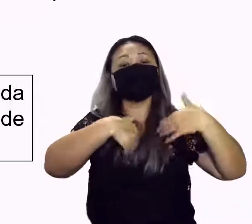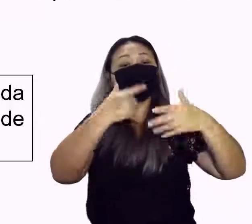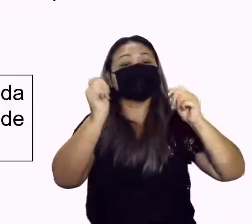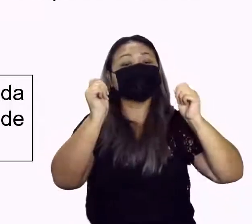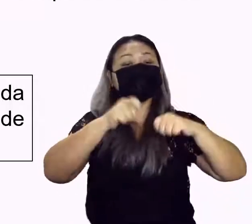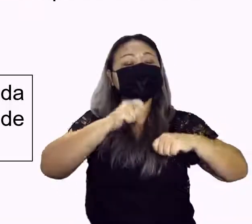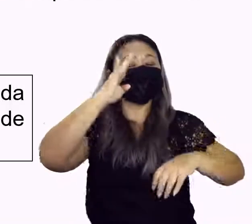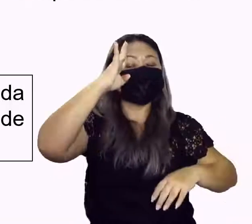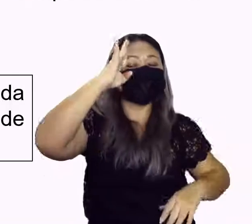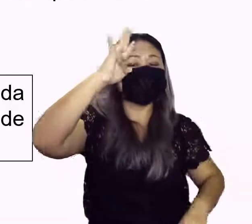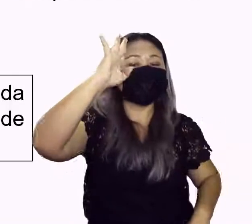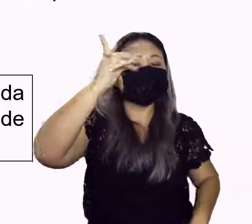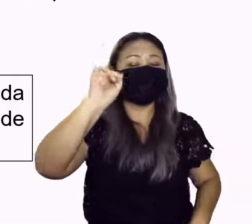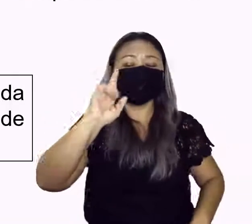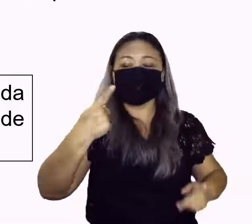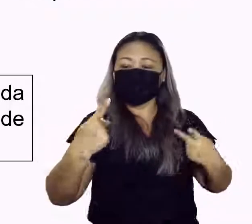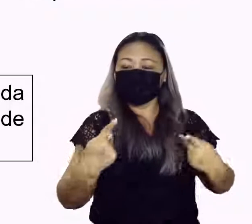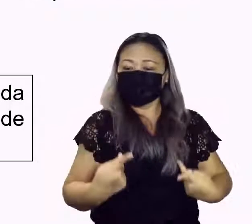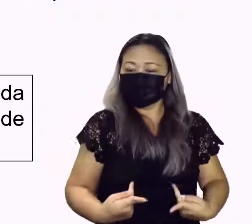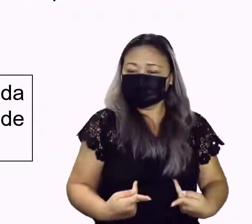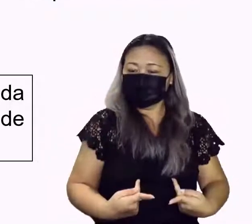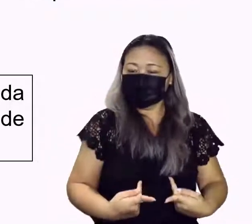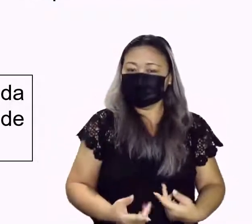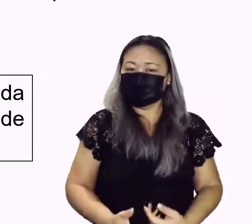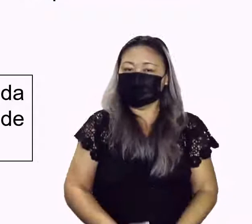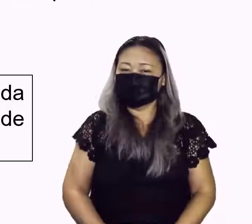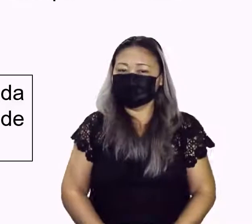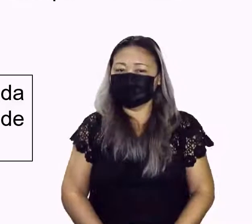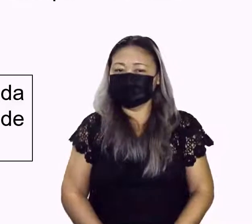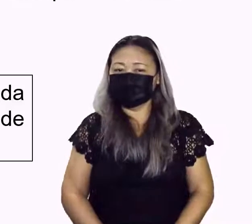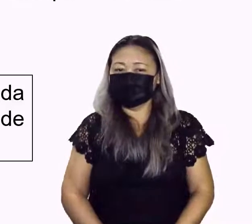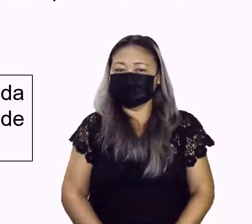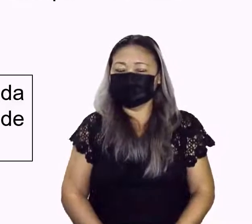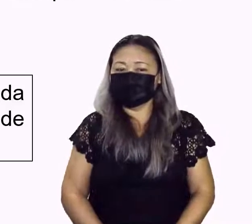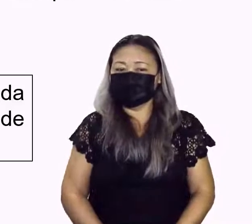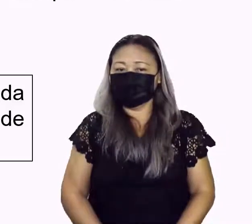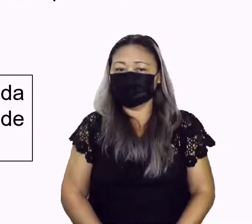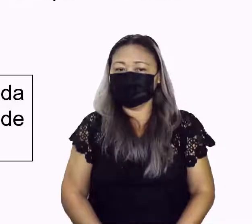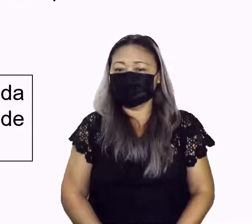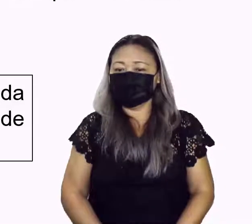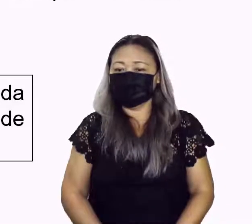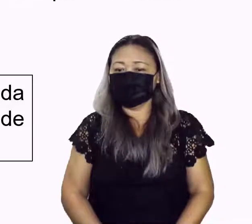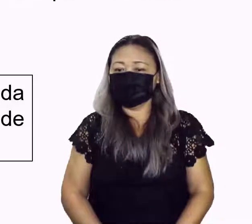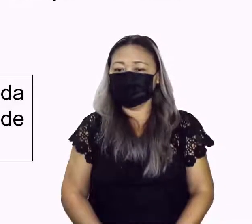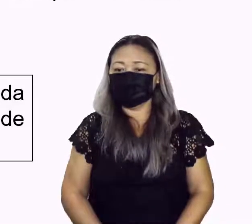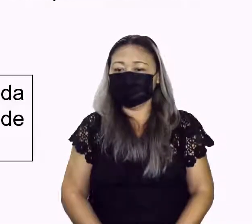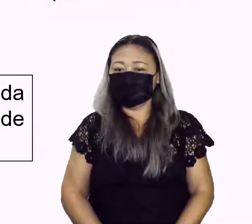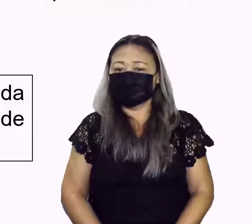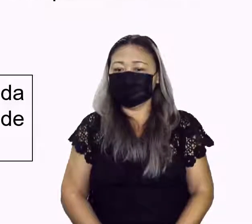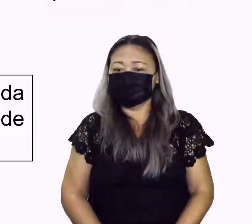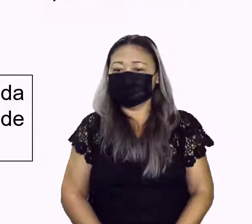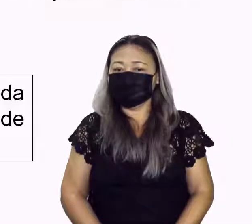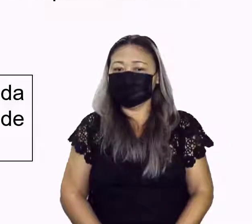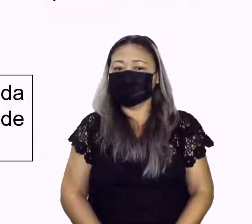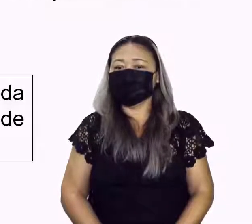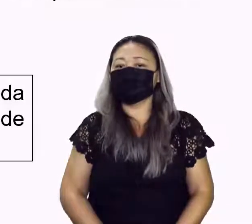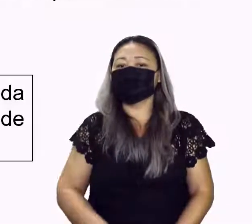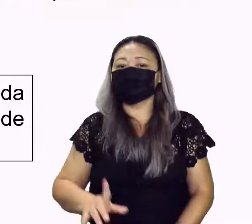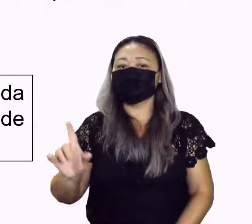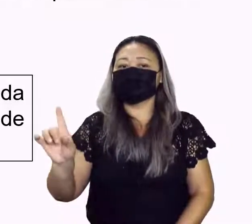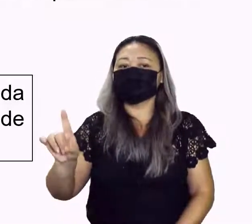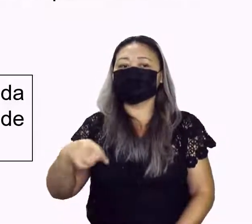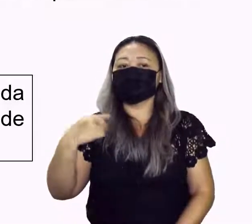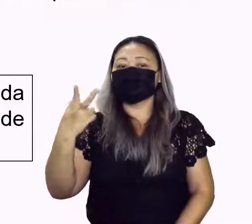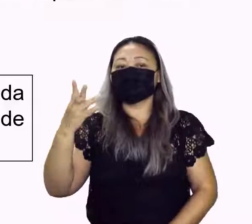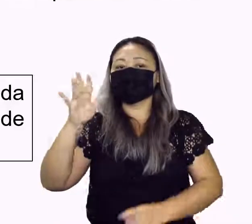cultiva a capacidade imaginativa, imaginária, do ser humano. Então, os mitos, ó, através